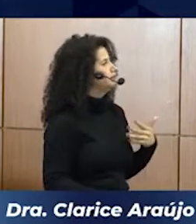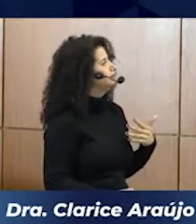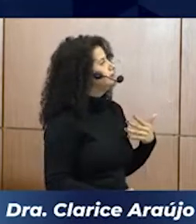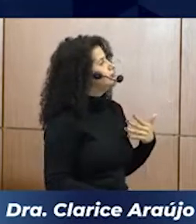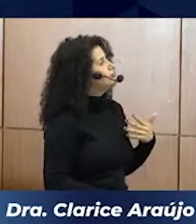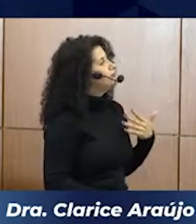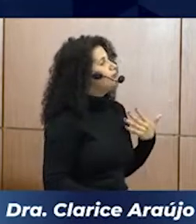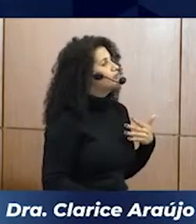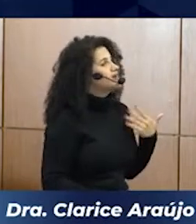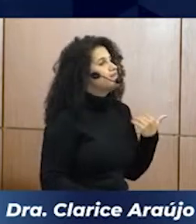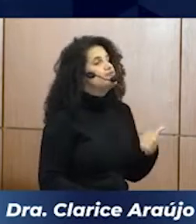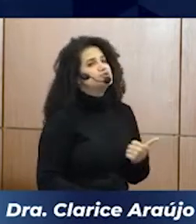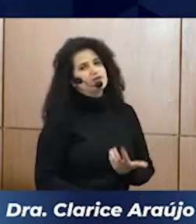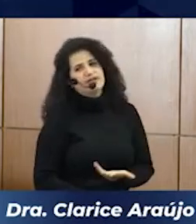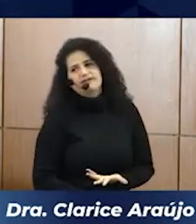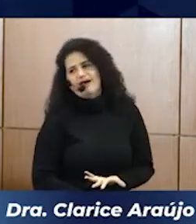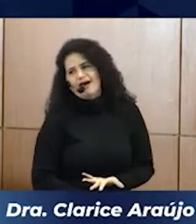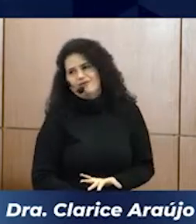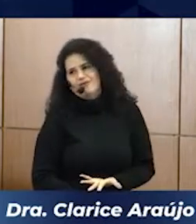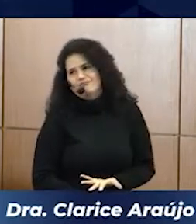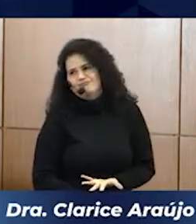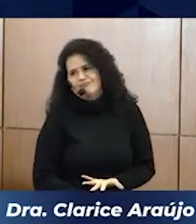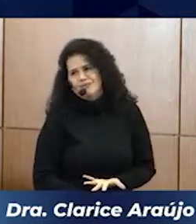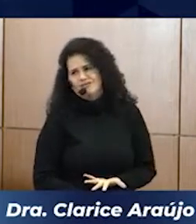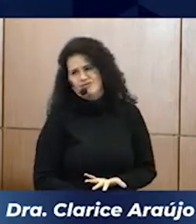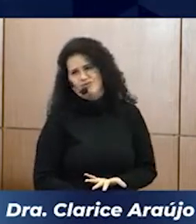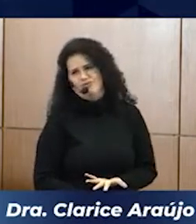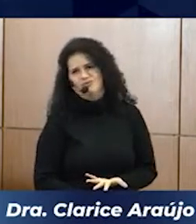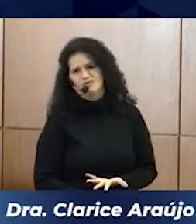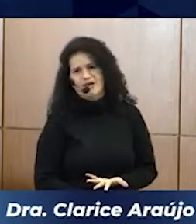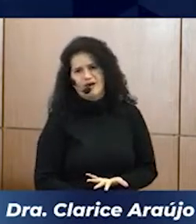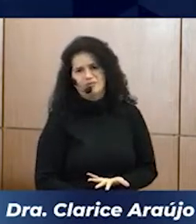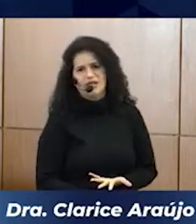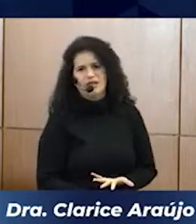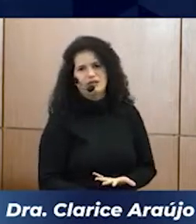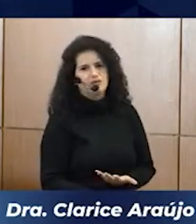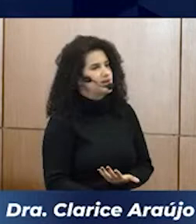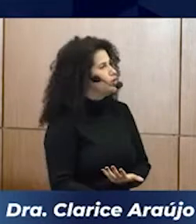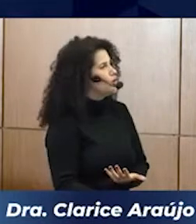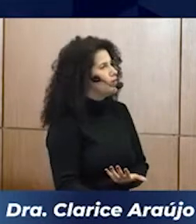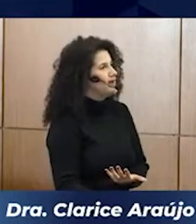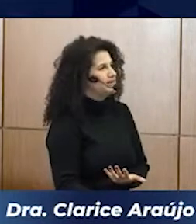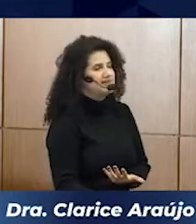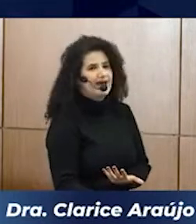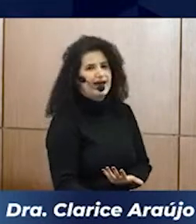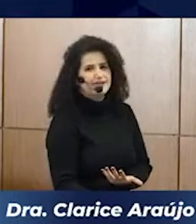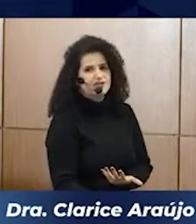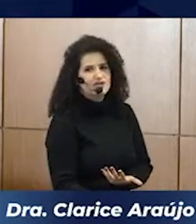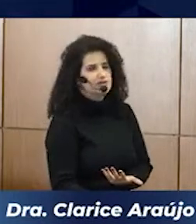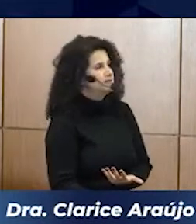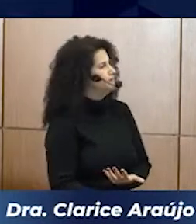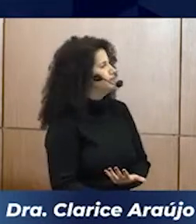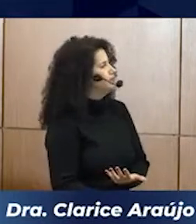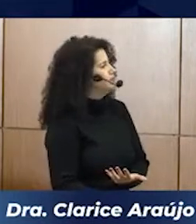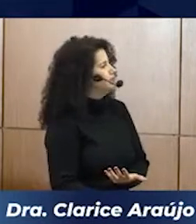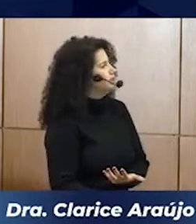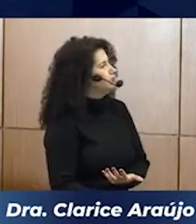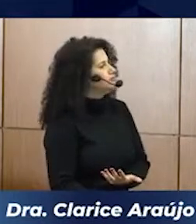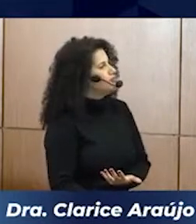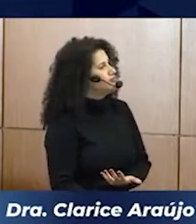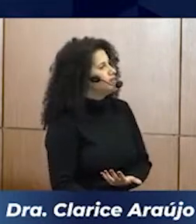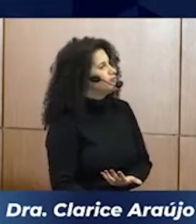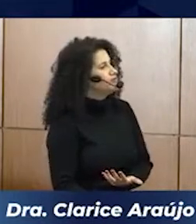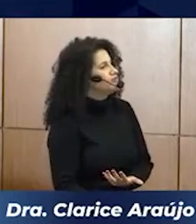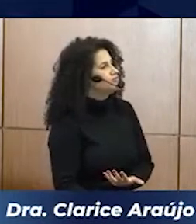família. O foco na funcionalidade, isso todo mundo sabe, né? Não na normalidade. E